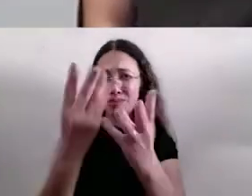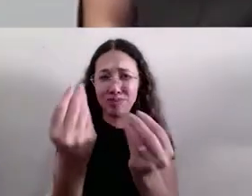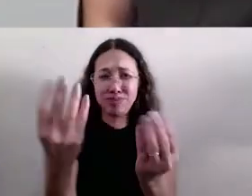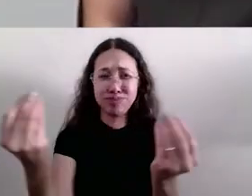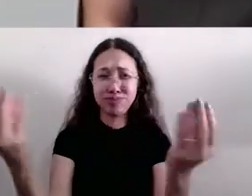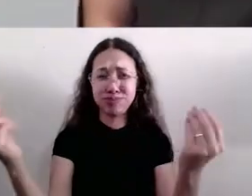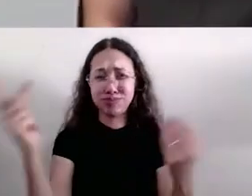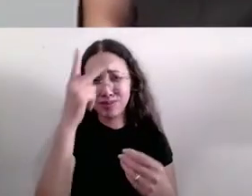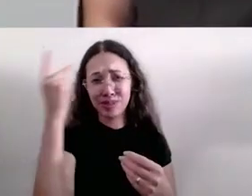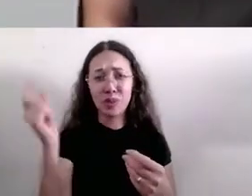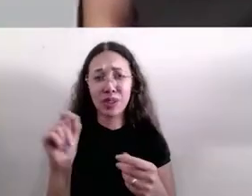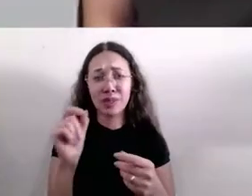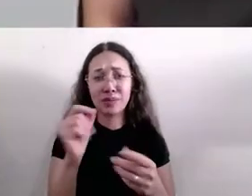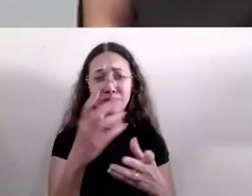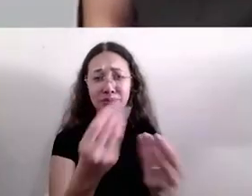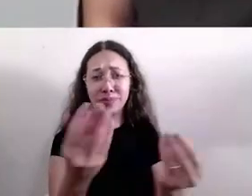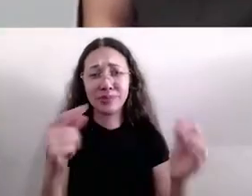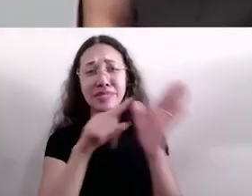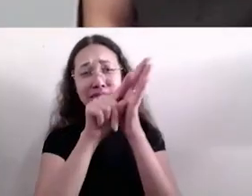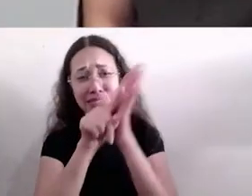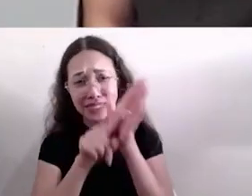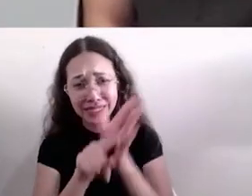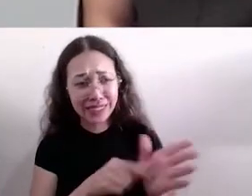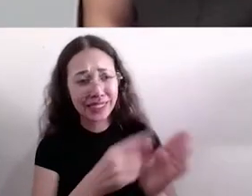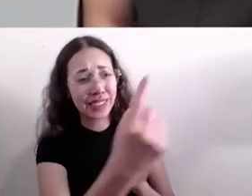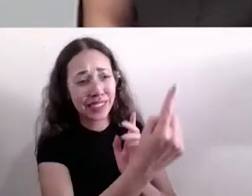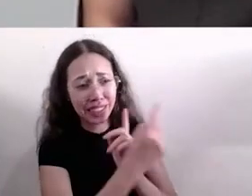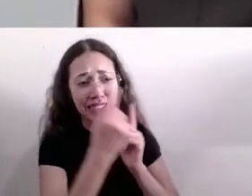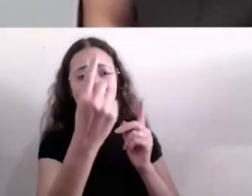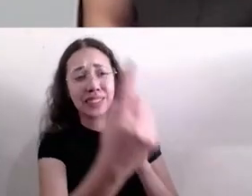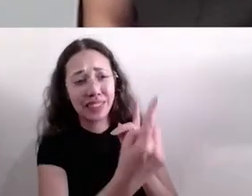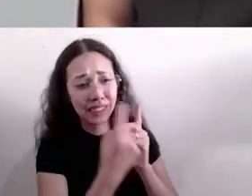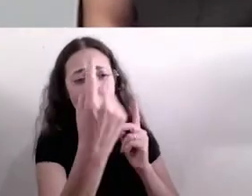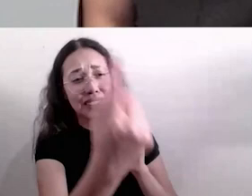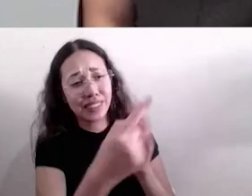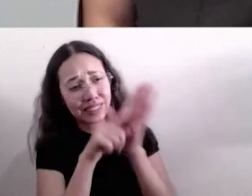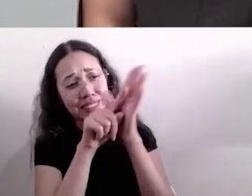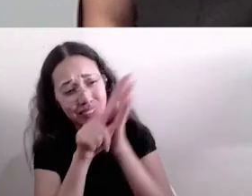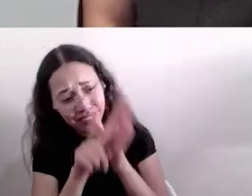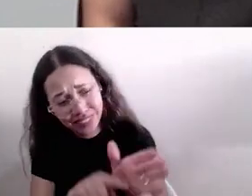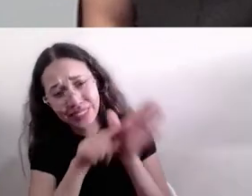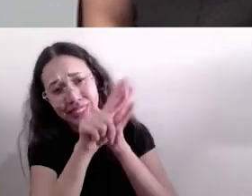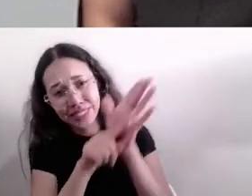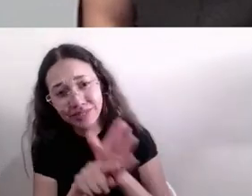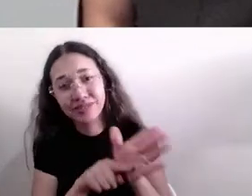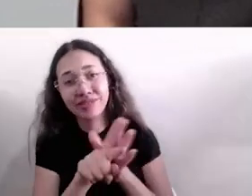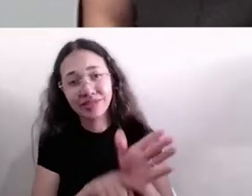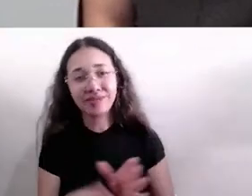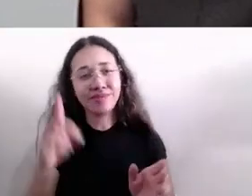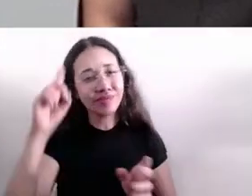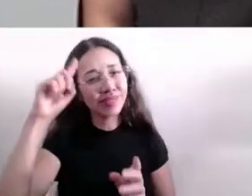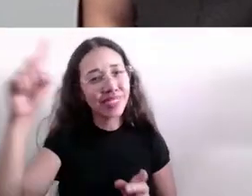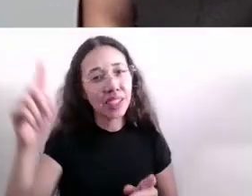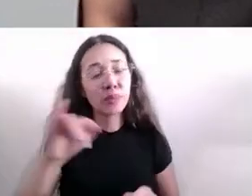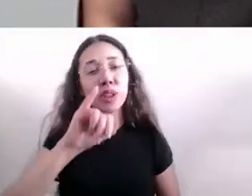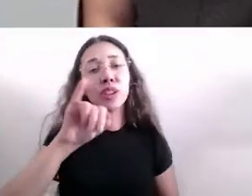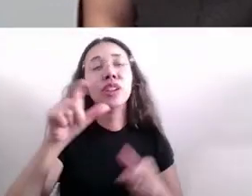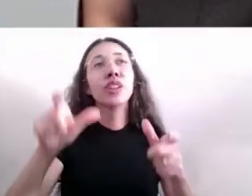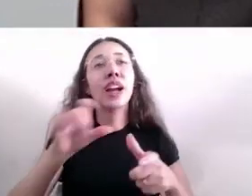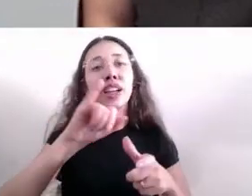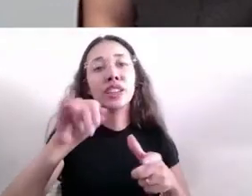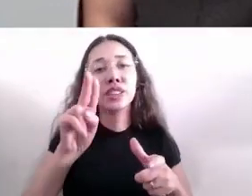mutirão marcado de perícias, foi em Jundiaí, né, se não me engano. Acho que foi em Jundiaí e estava tudo certo.